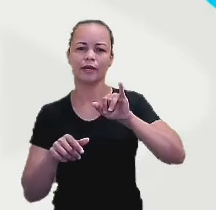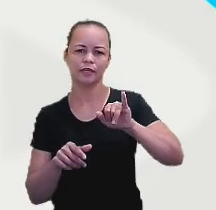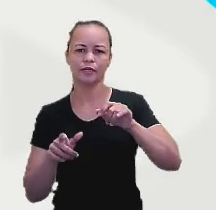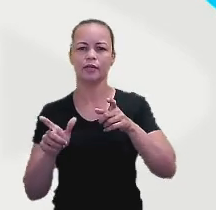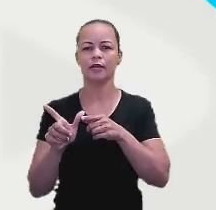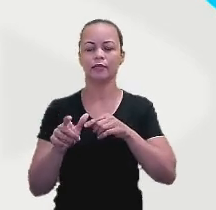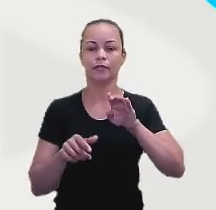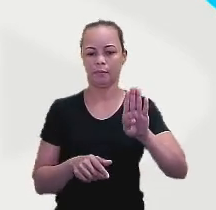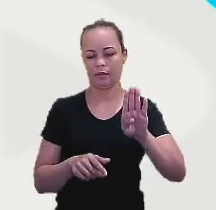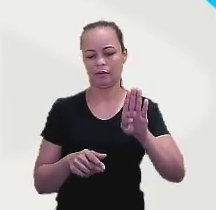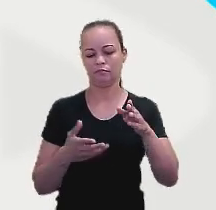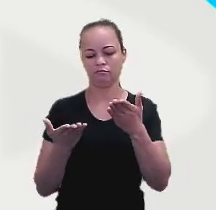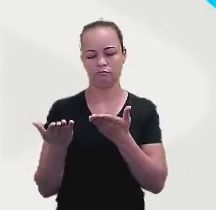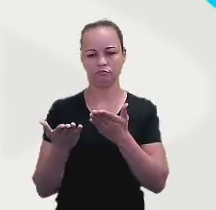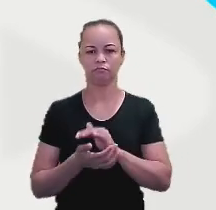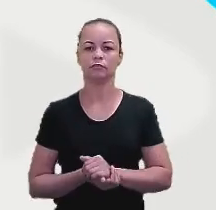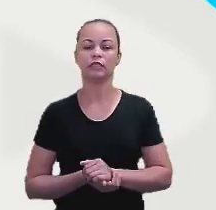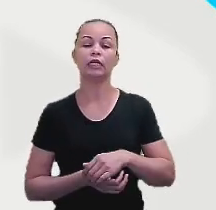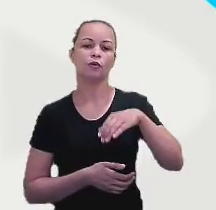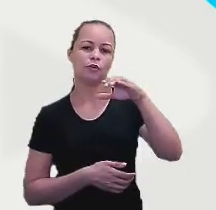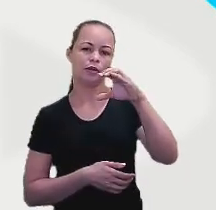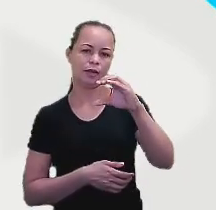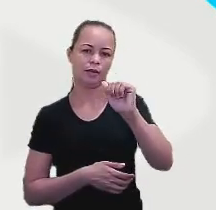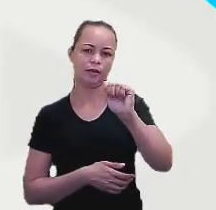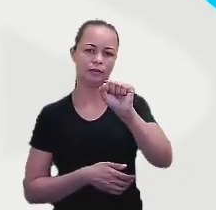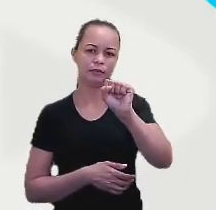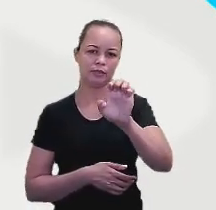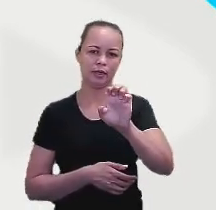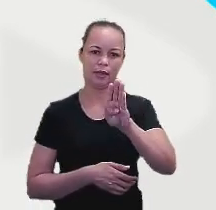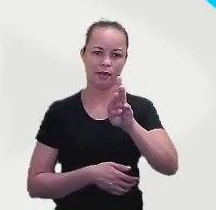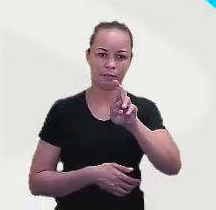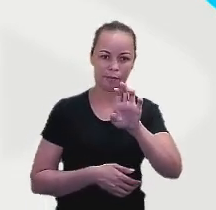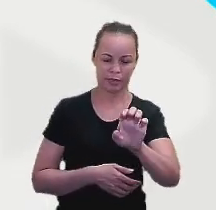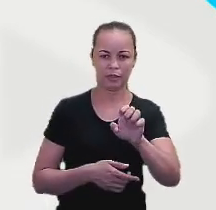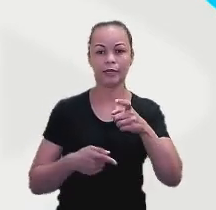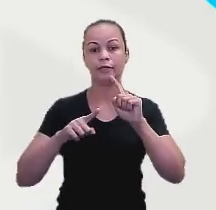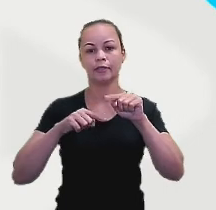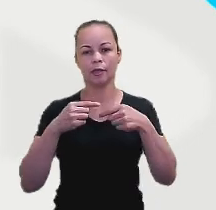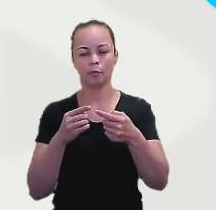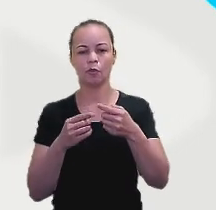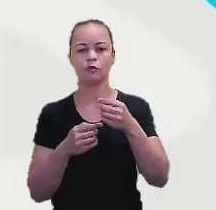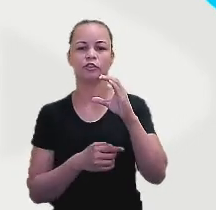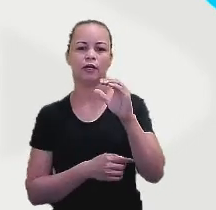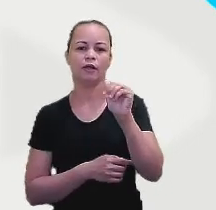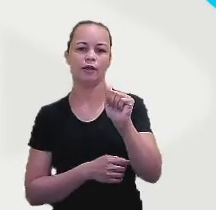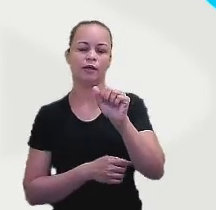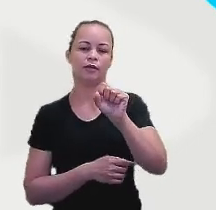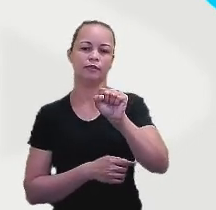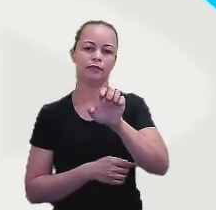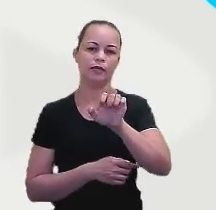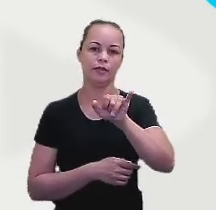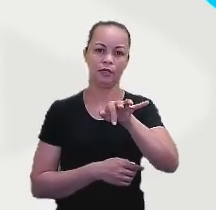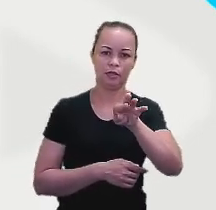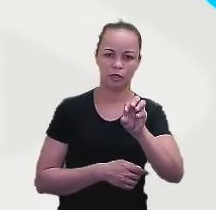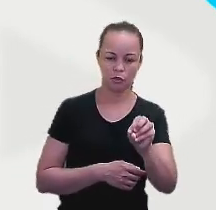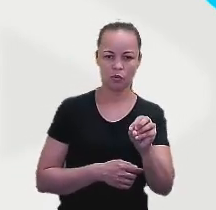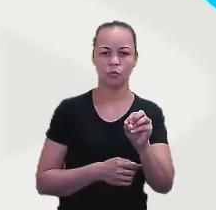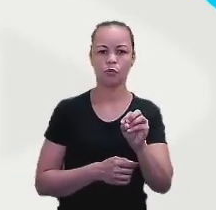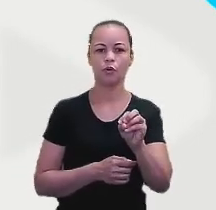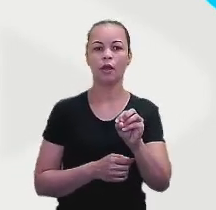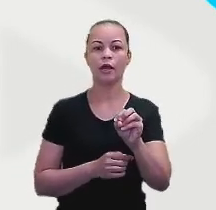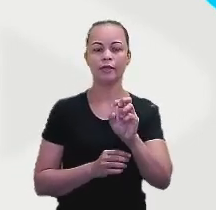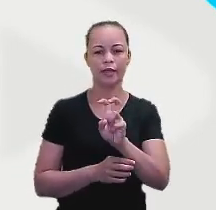primeiro? A B. Portanto, casebre. E depois, caseiro. E, por fim, casinha. Então,